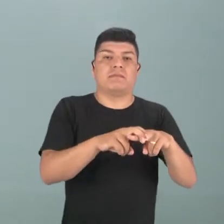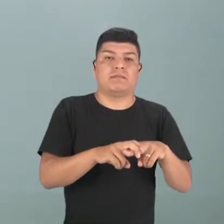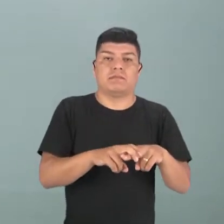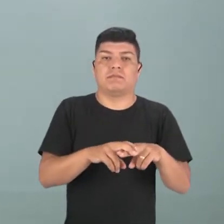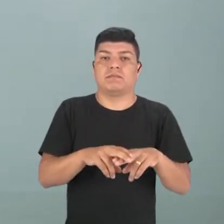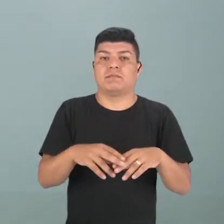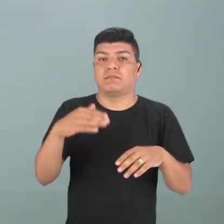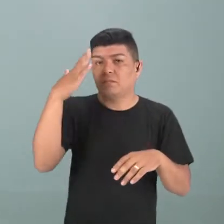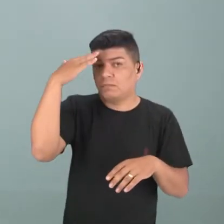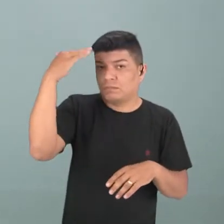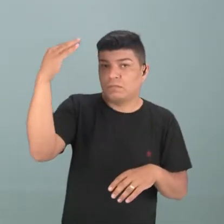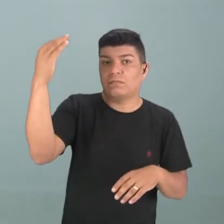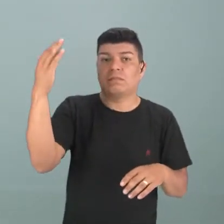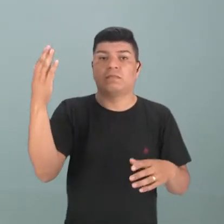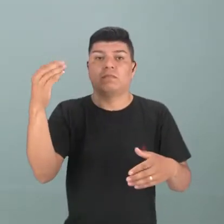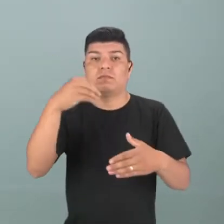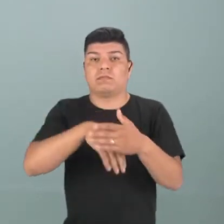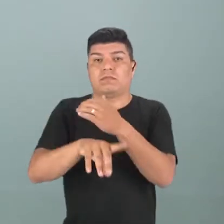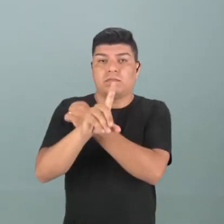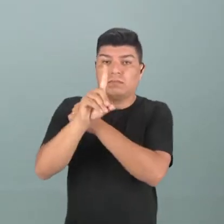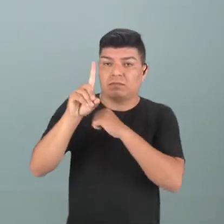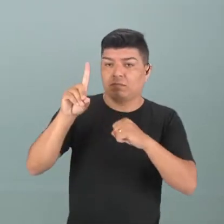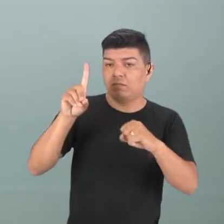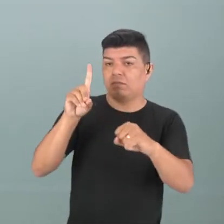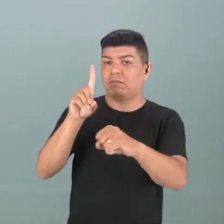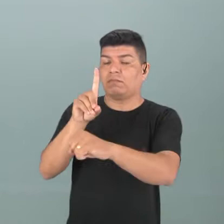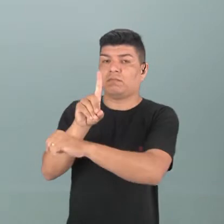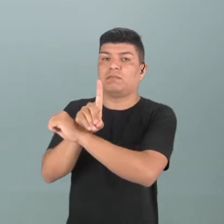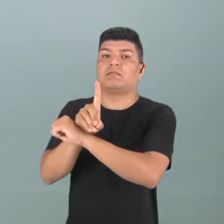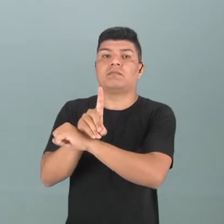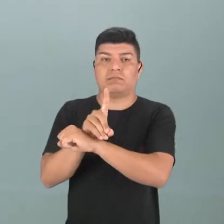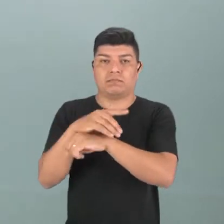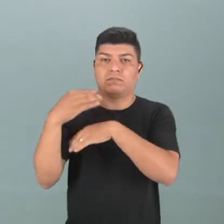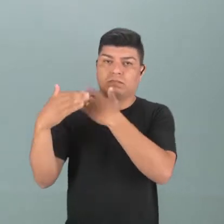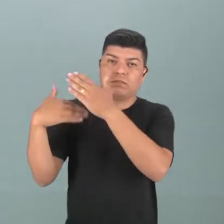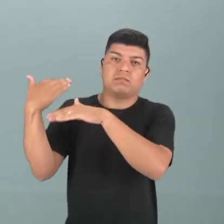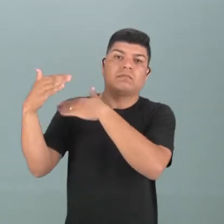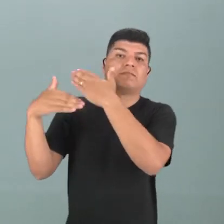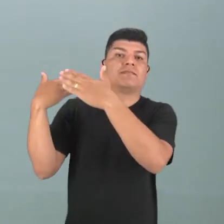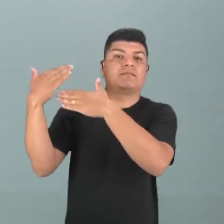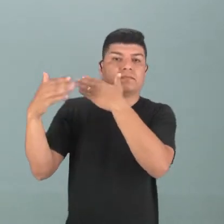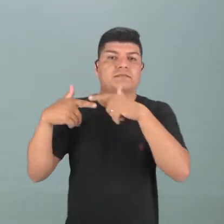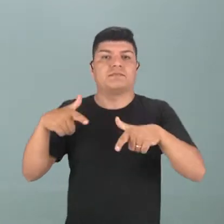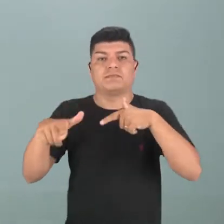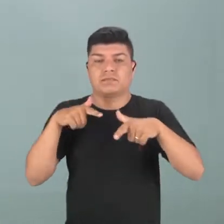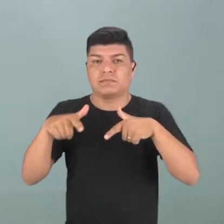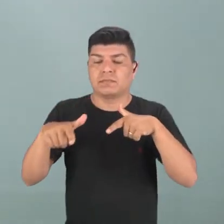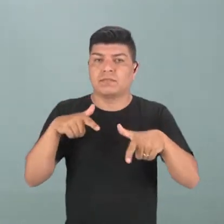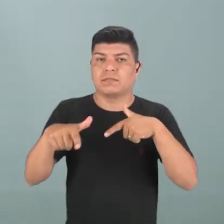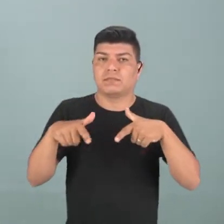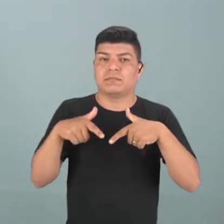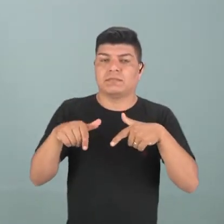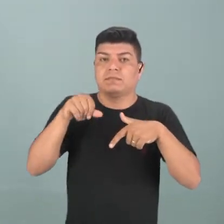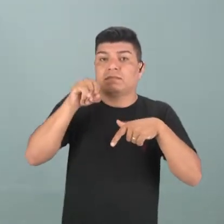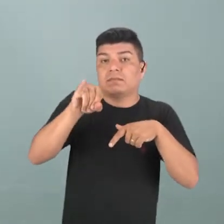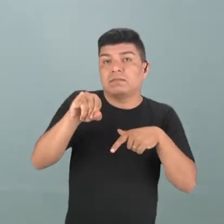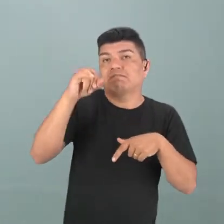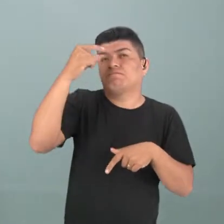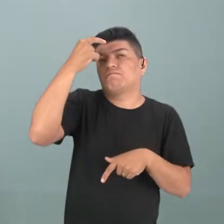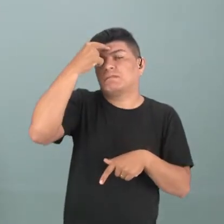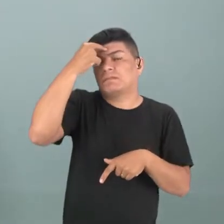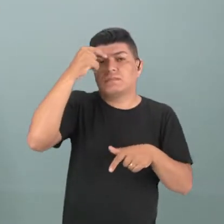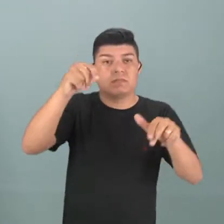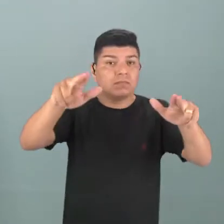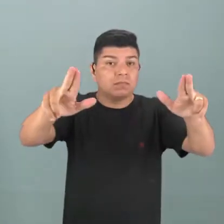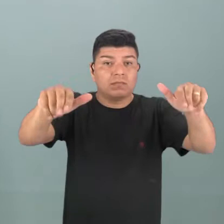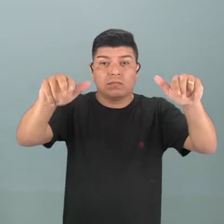tornaram grandes pessoas, né, dentro da sociedade, né, desenvolvendo trabalhos que, se eles fossem pensar, eles